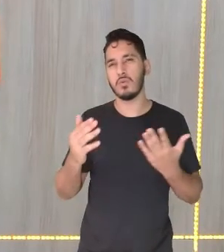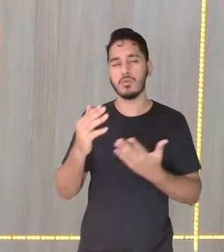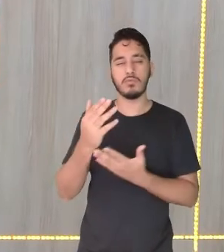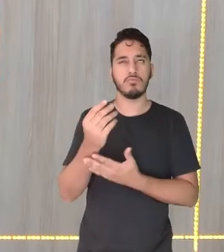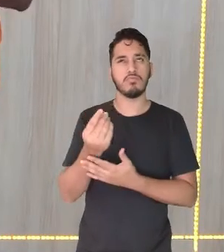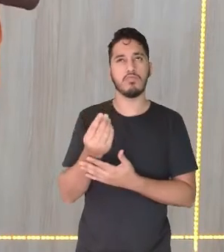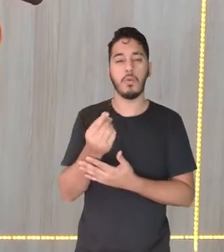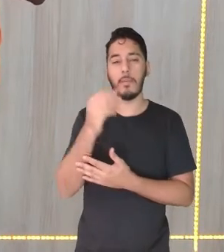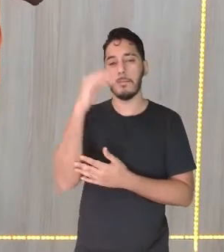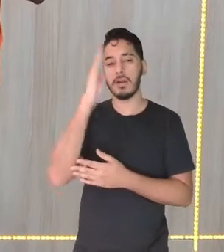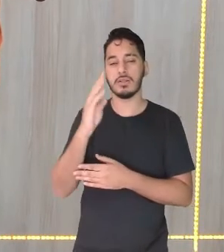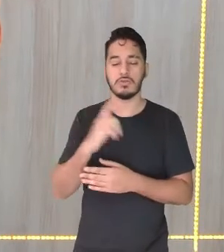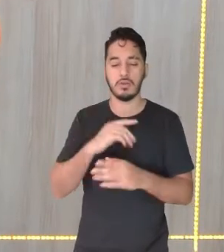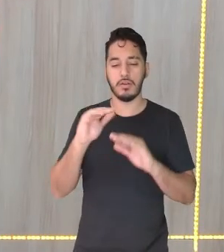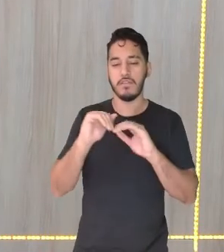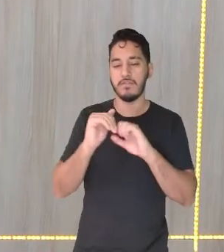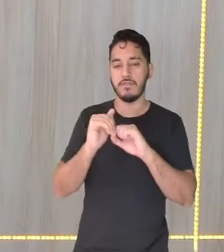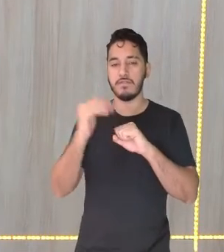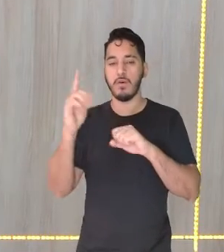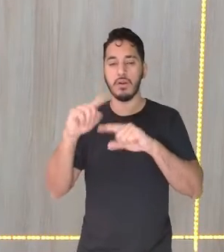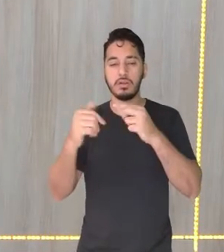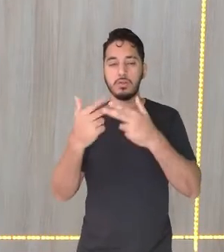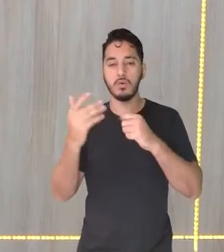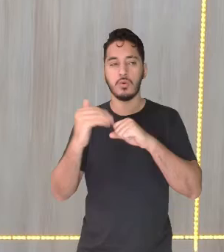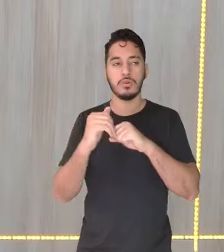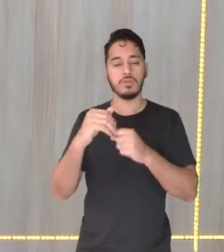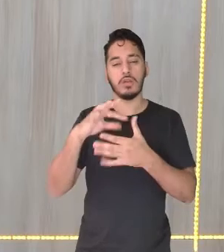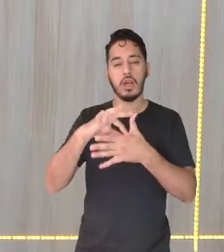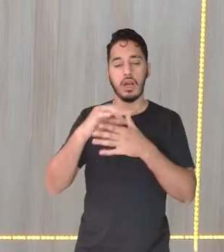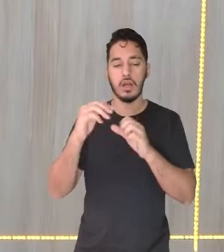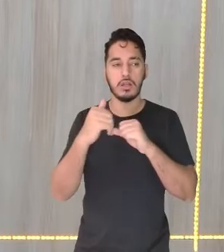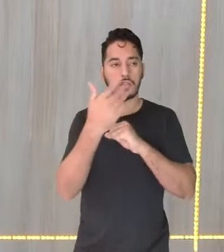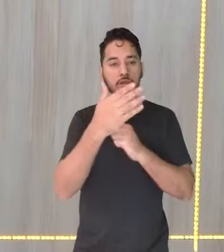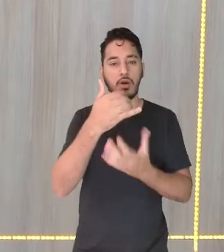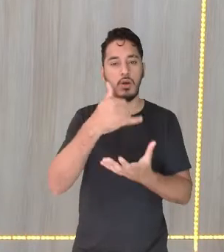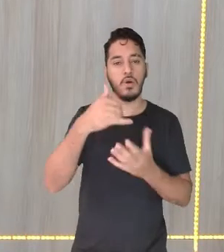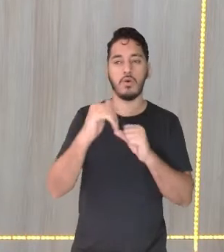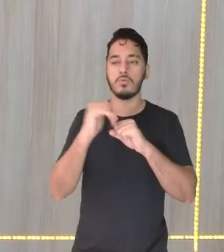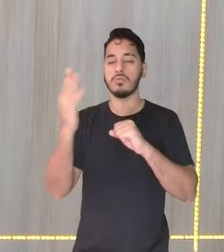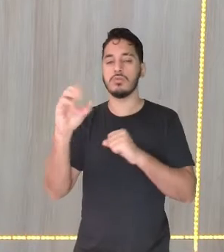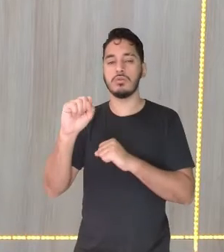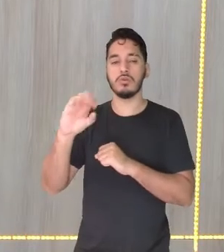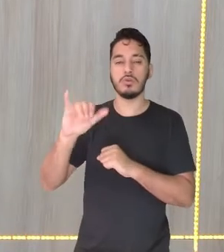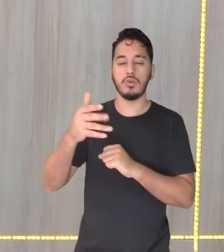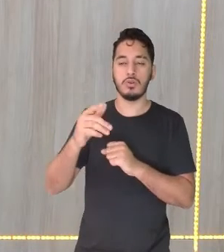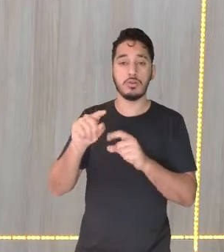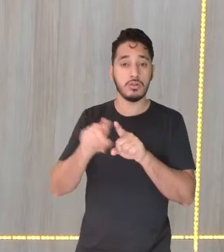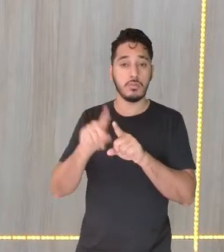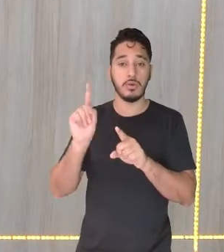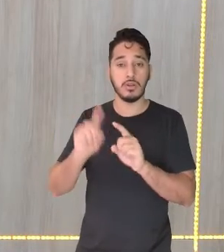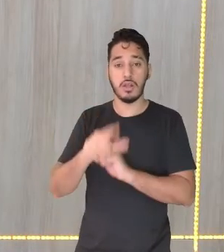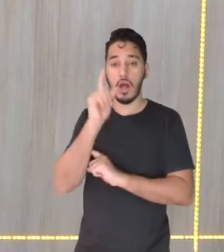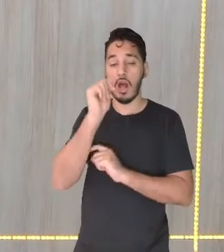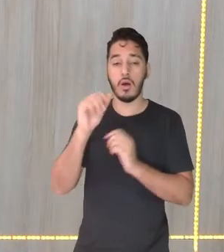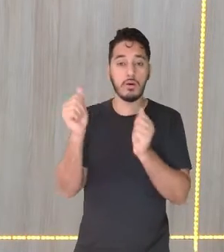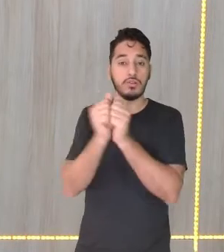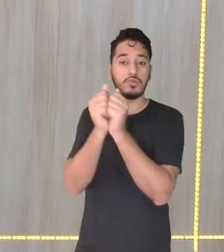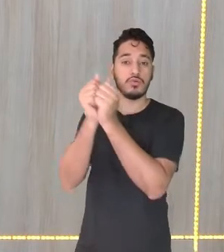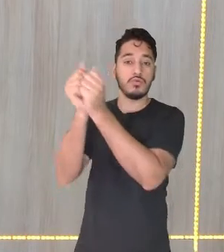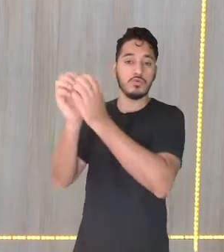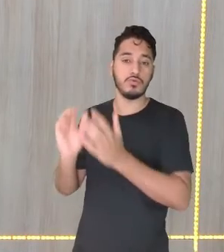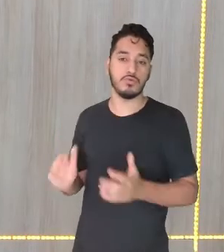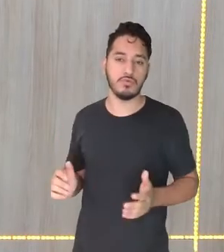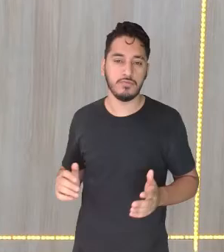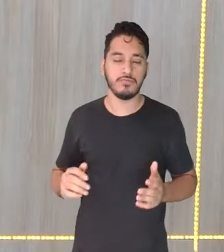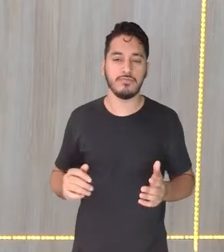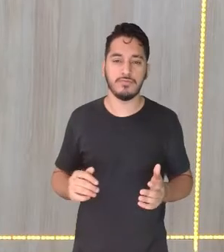exporta óleo, exporta a carne, ele também está exportando a água, do nosso país, né? Então, veja,